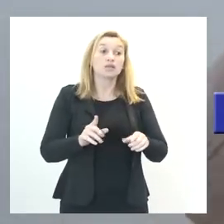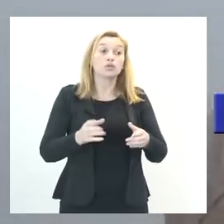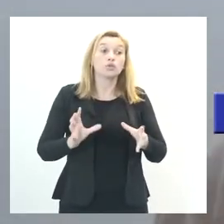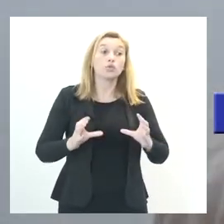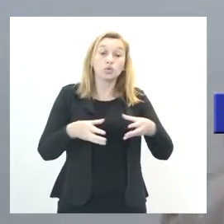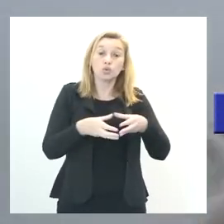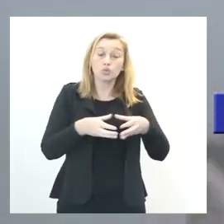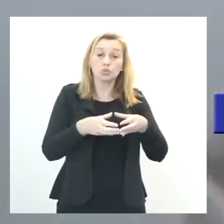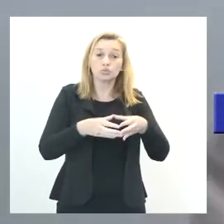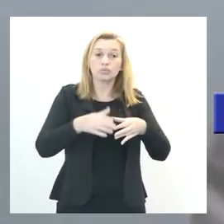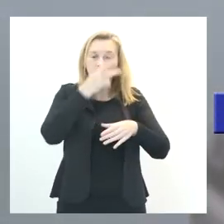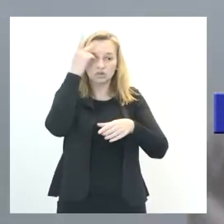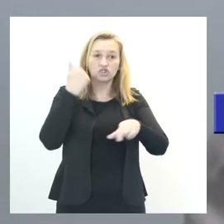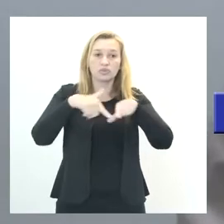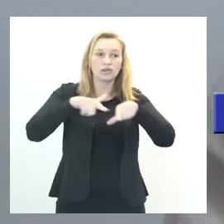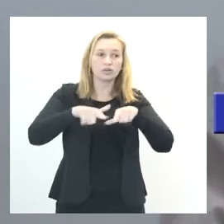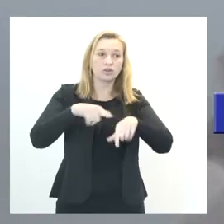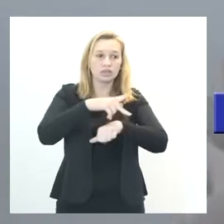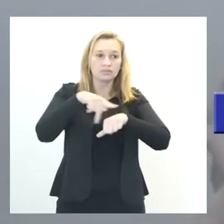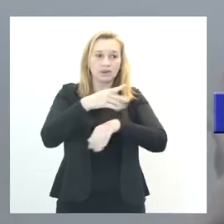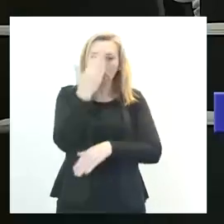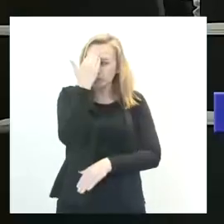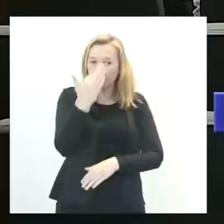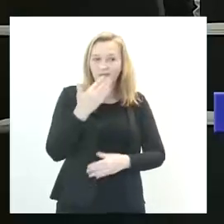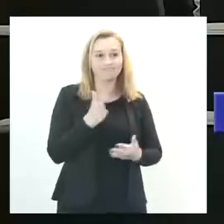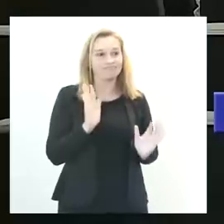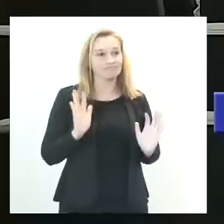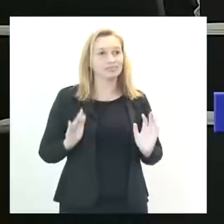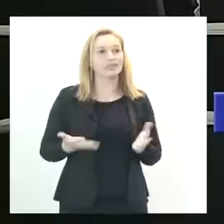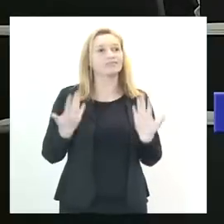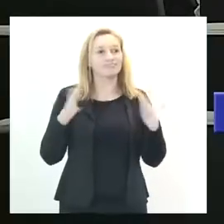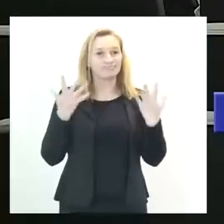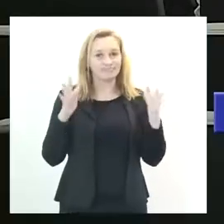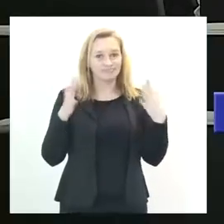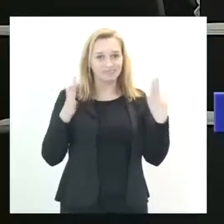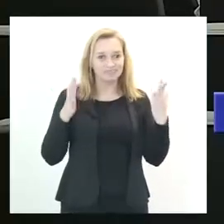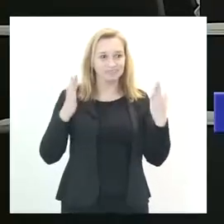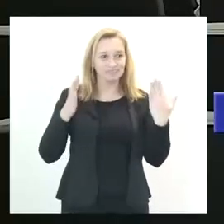trabalhadora desse país Fico por aqui pessoal obrigado obrigado